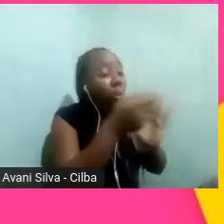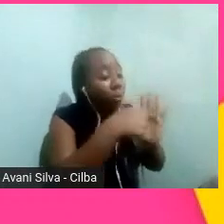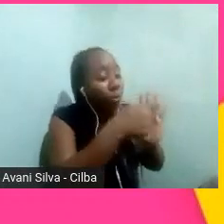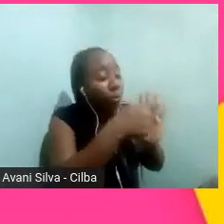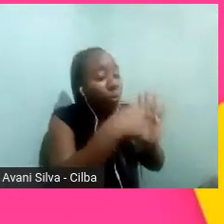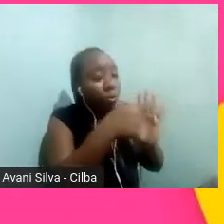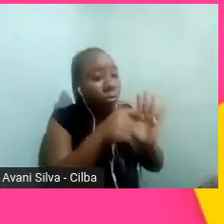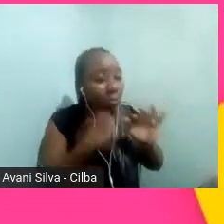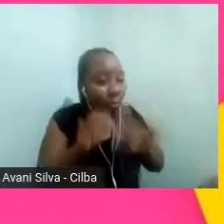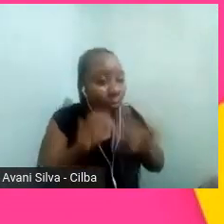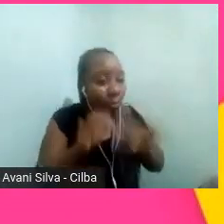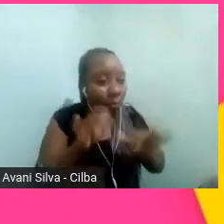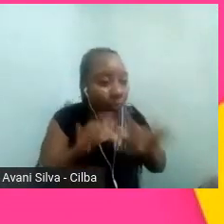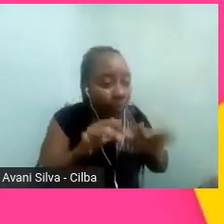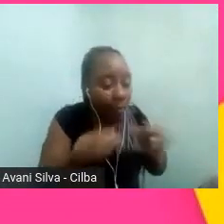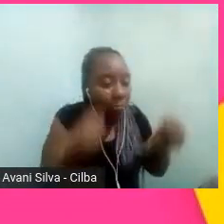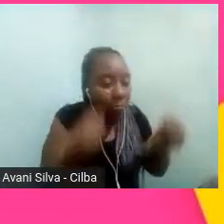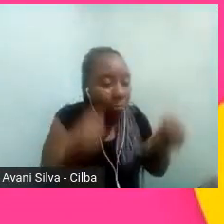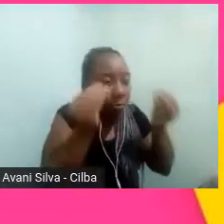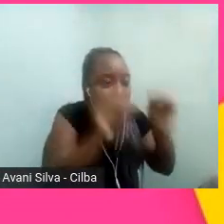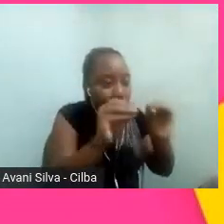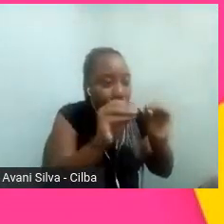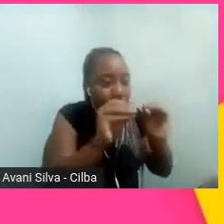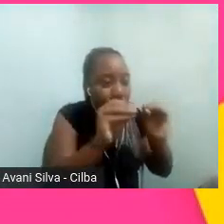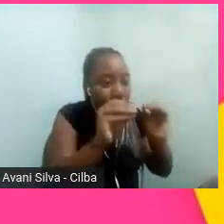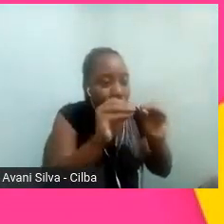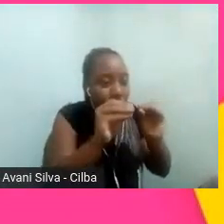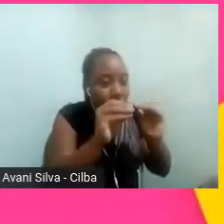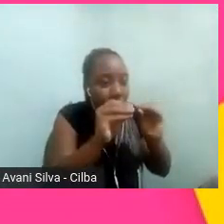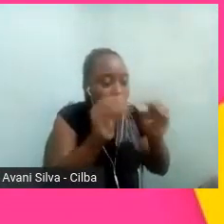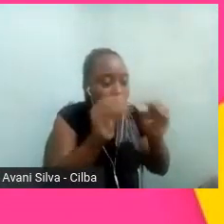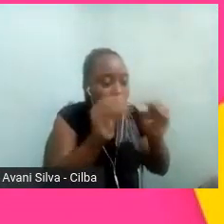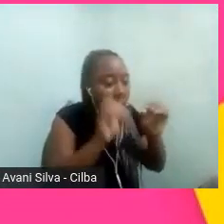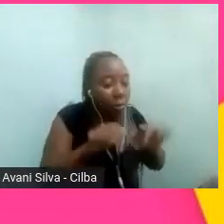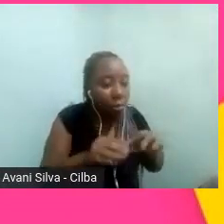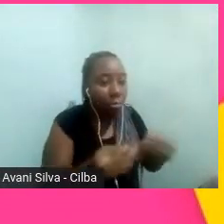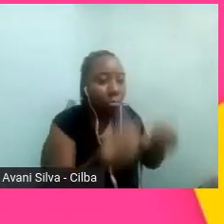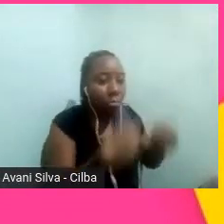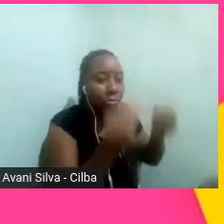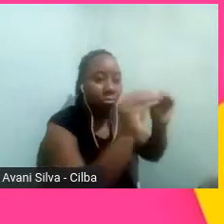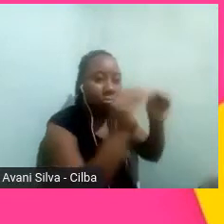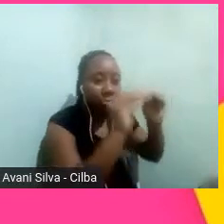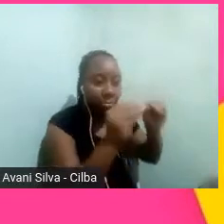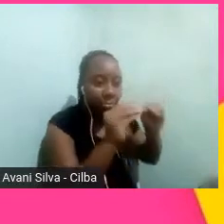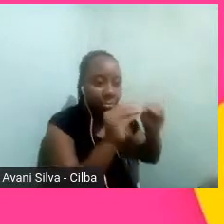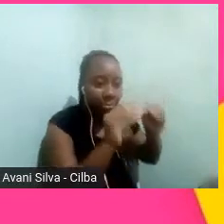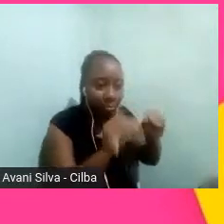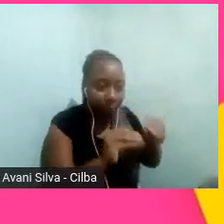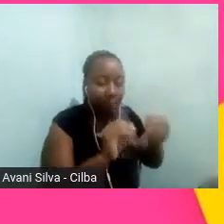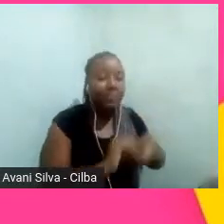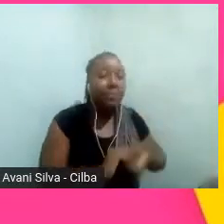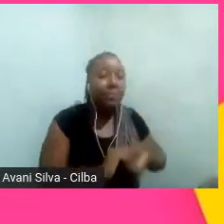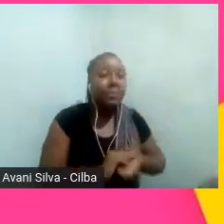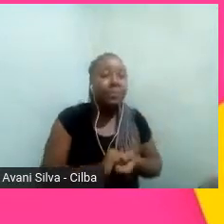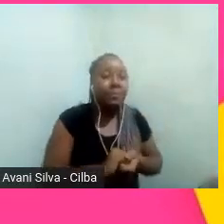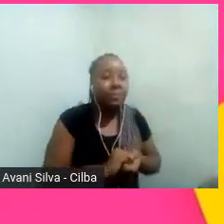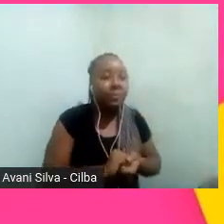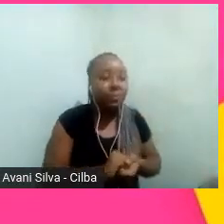digitando pinMode, abre parênteses, bola,